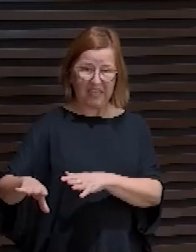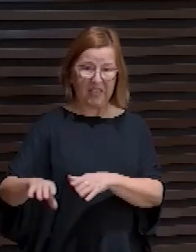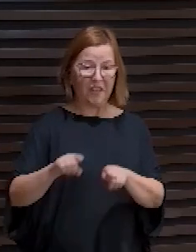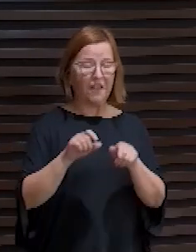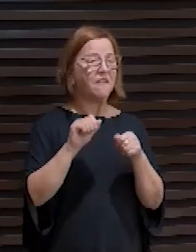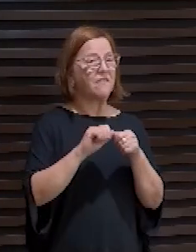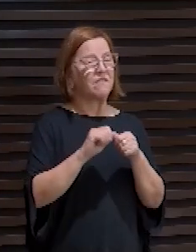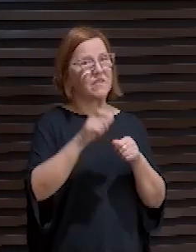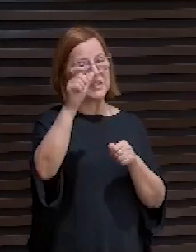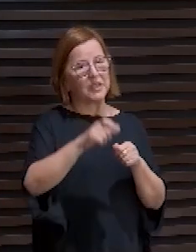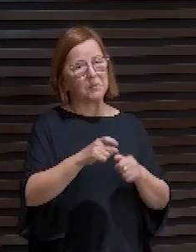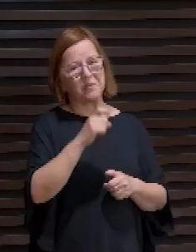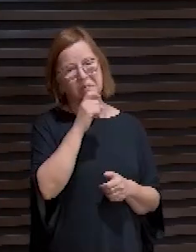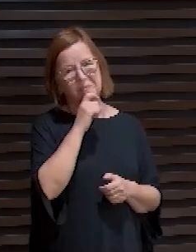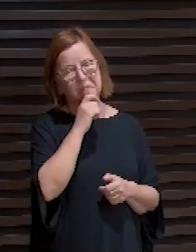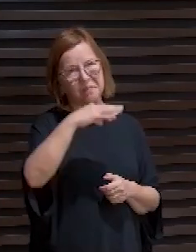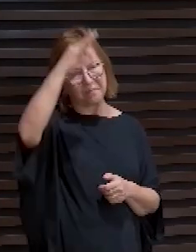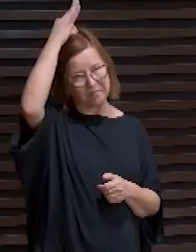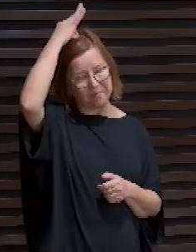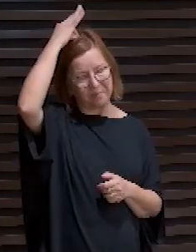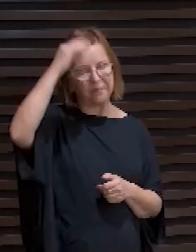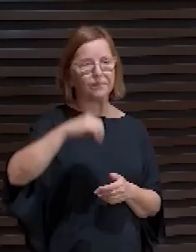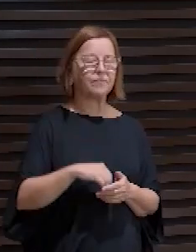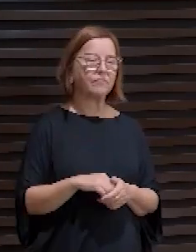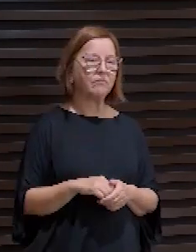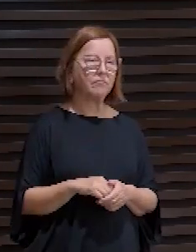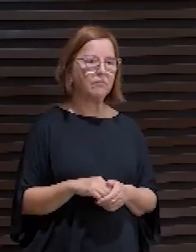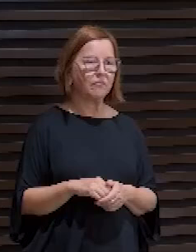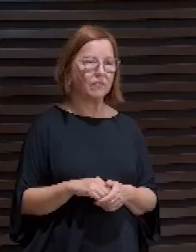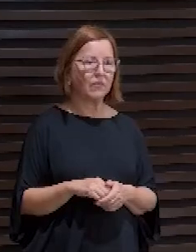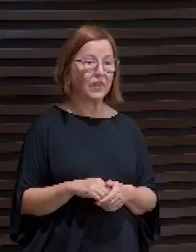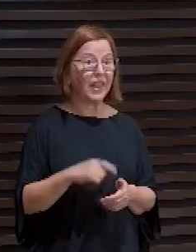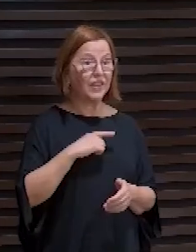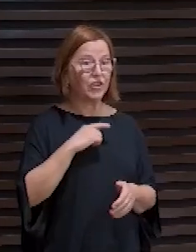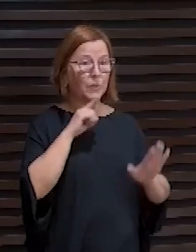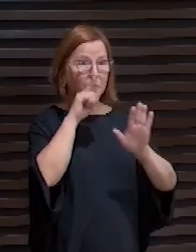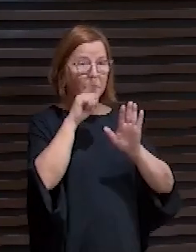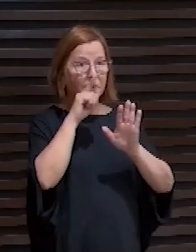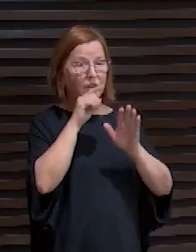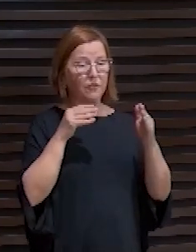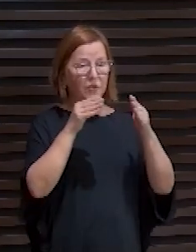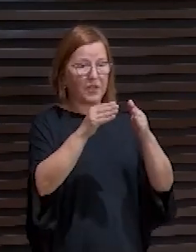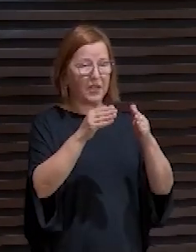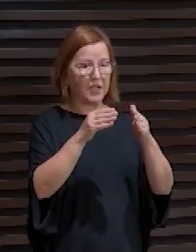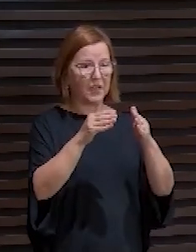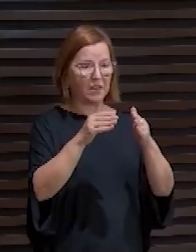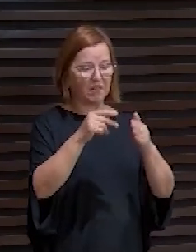destinatários da carta tinham a prática das boas obras, mas havia o perigo de focarem somente em si